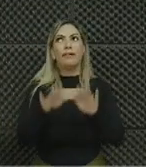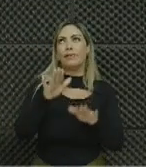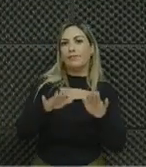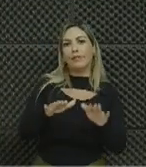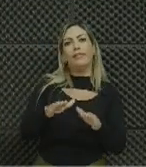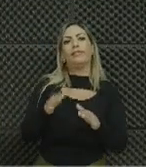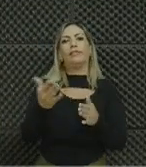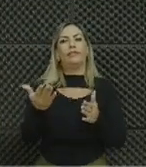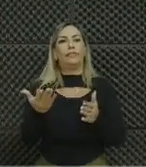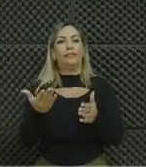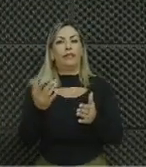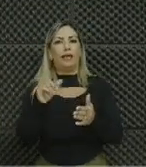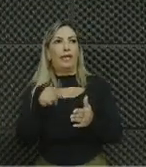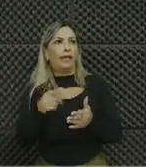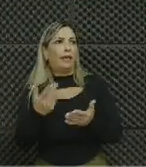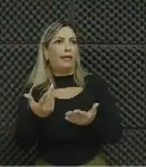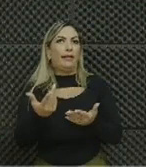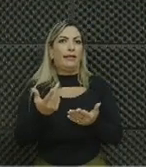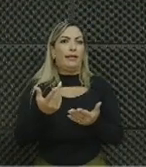vezes é uma